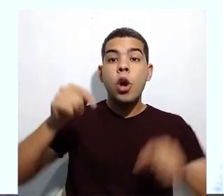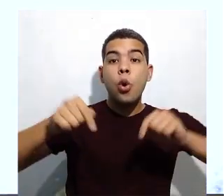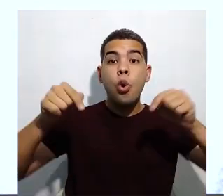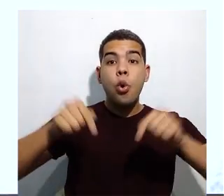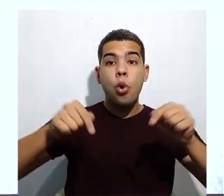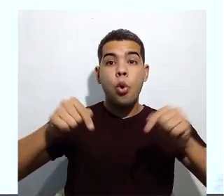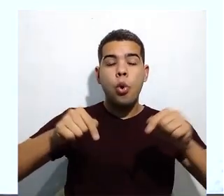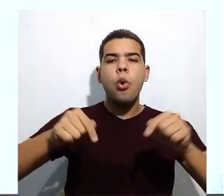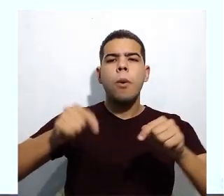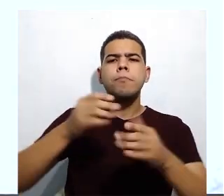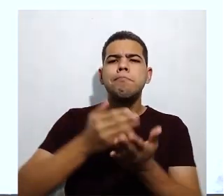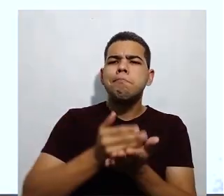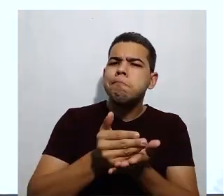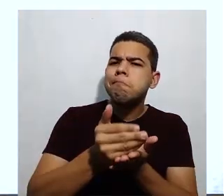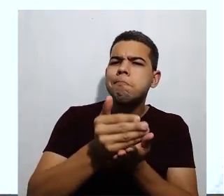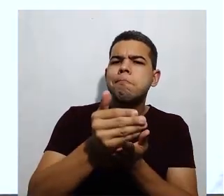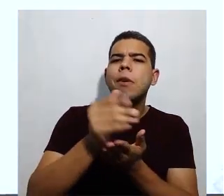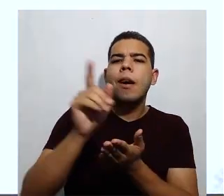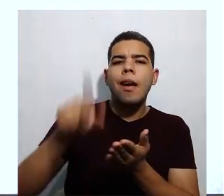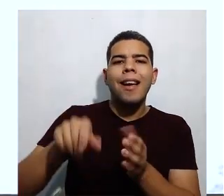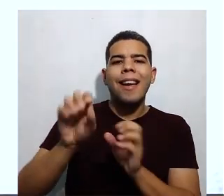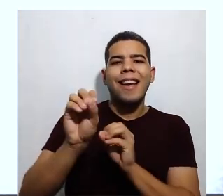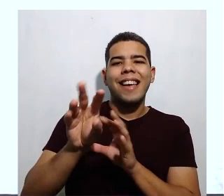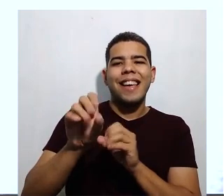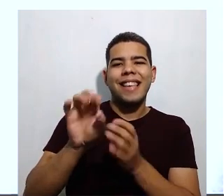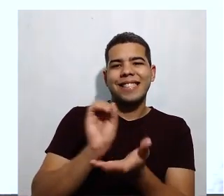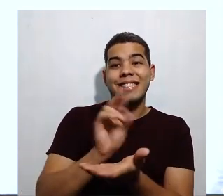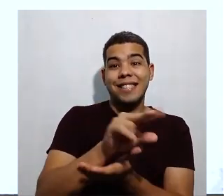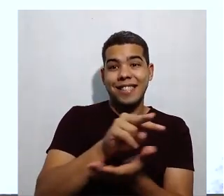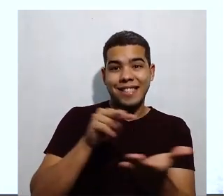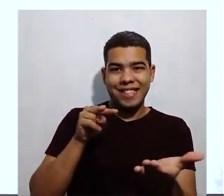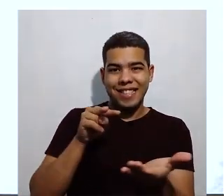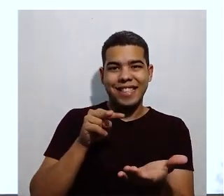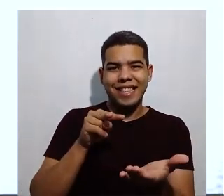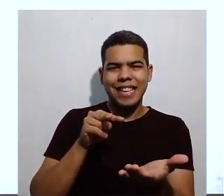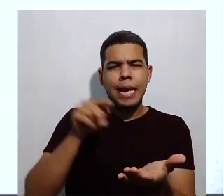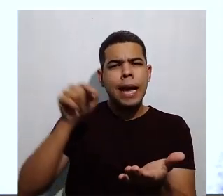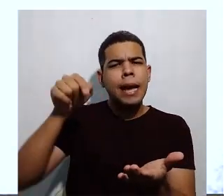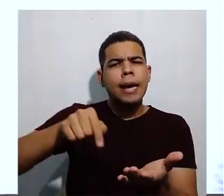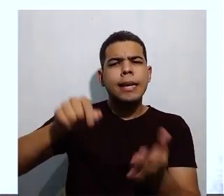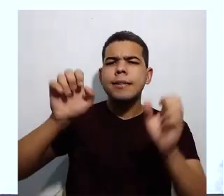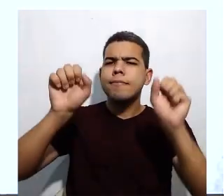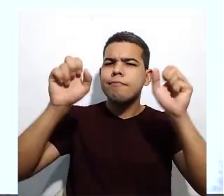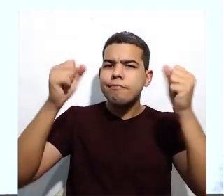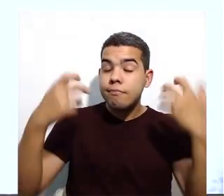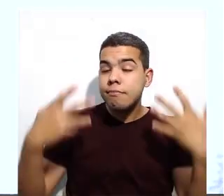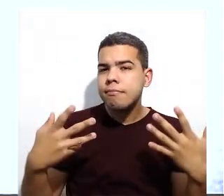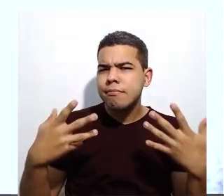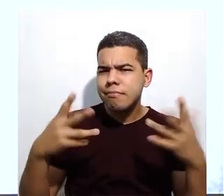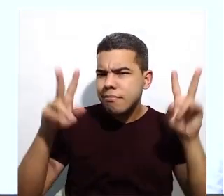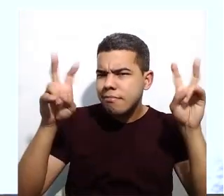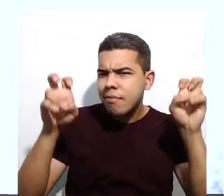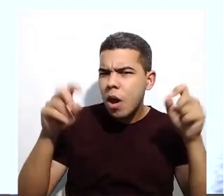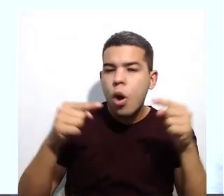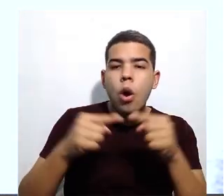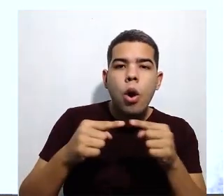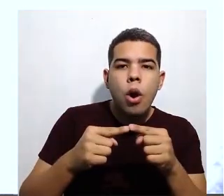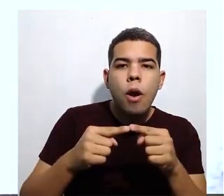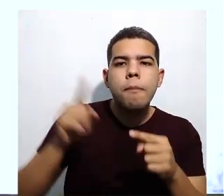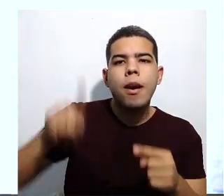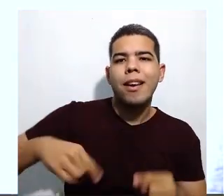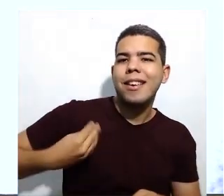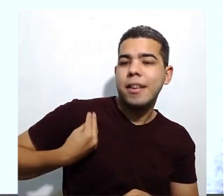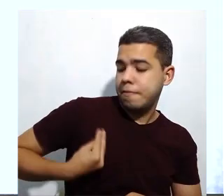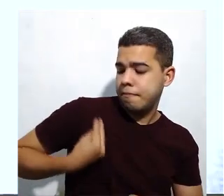hoje nós iremos iniciar mais uma aula do EducaPE. O conteúdo de hoje ele vai falar sobre